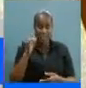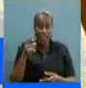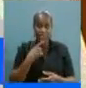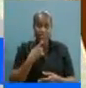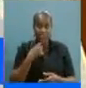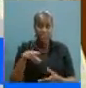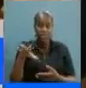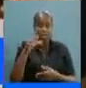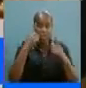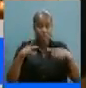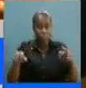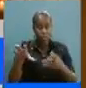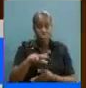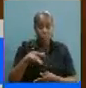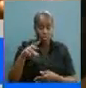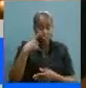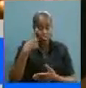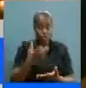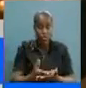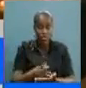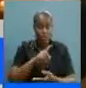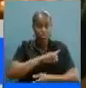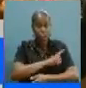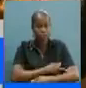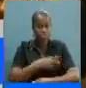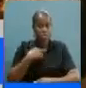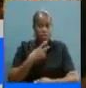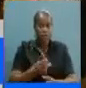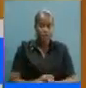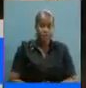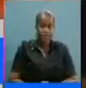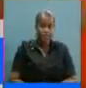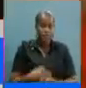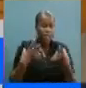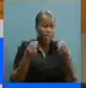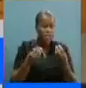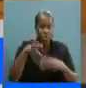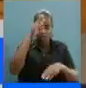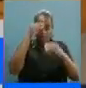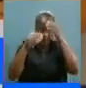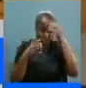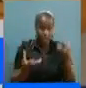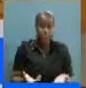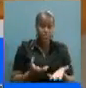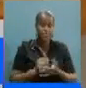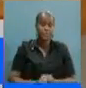o potencial da voz, disse a TCV. Foi um percurso de teu aprendizagem, de